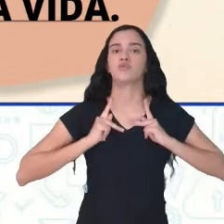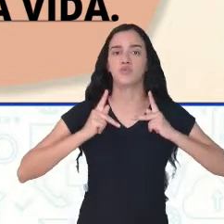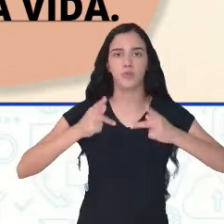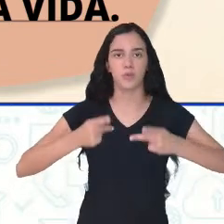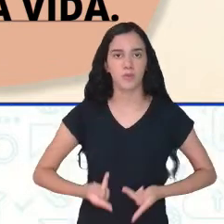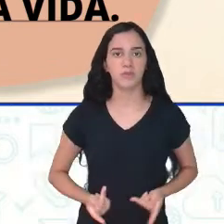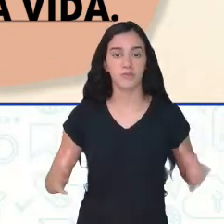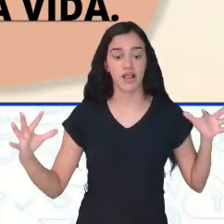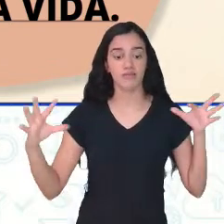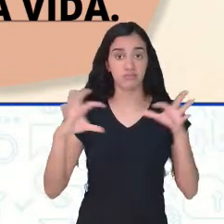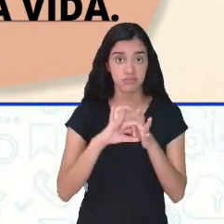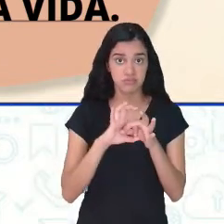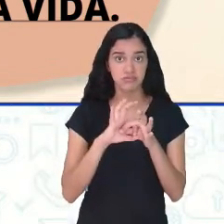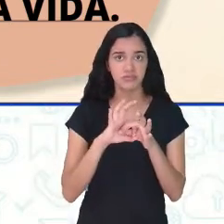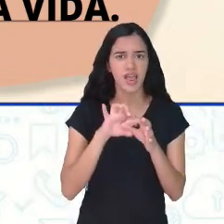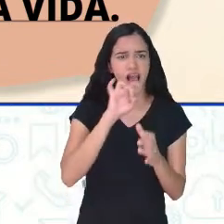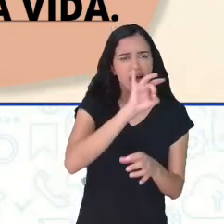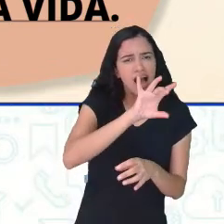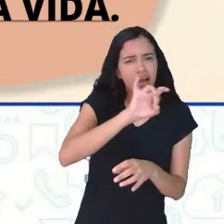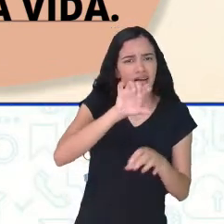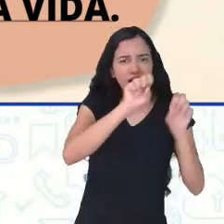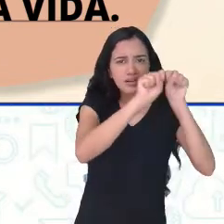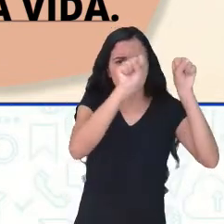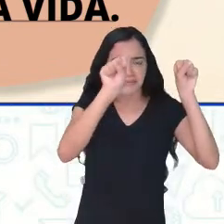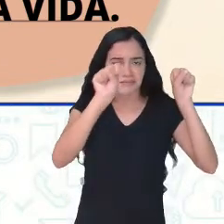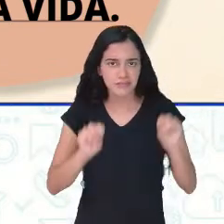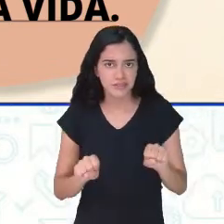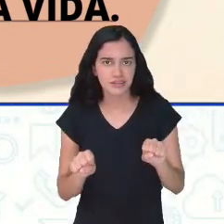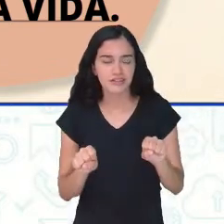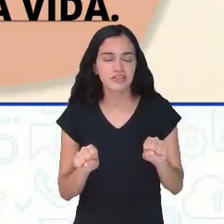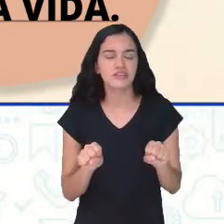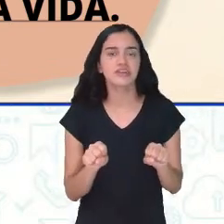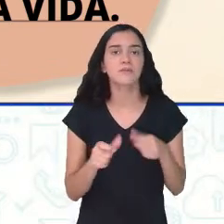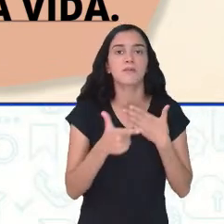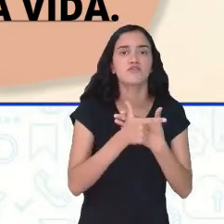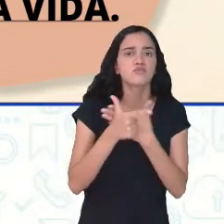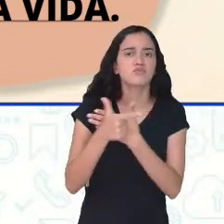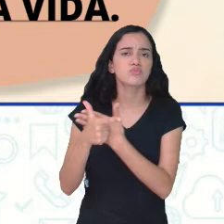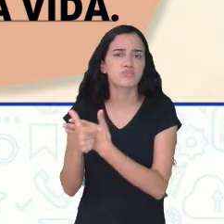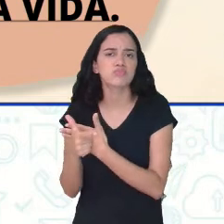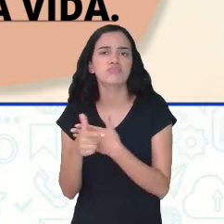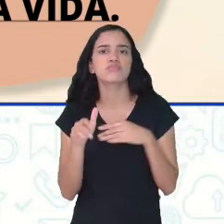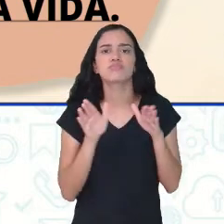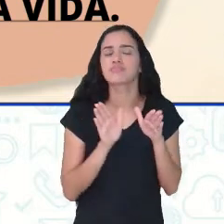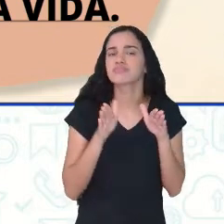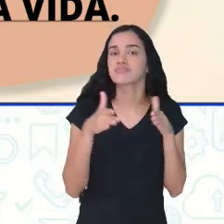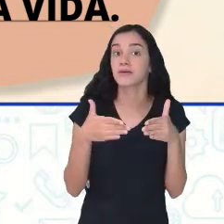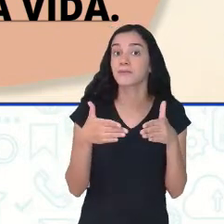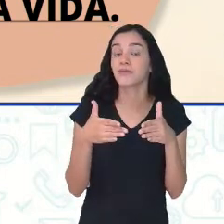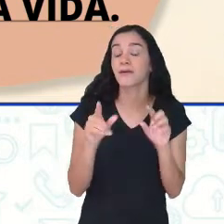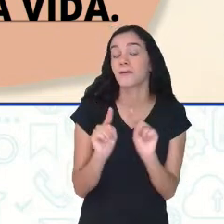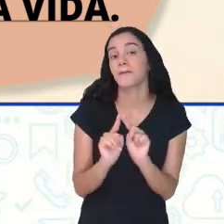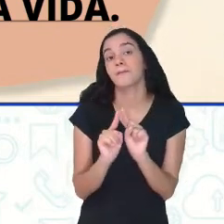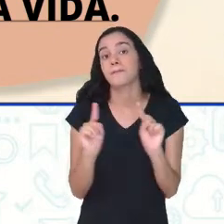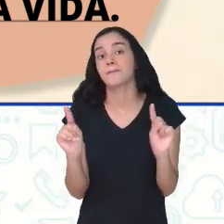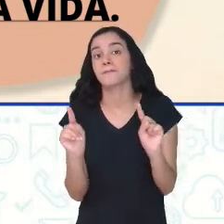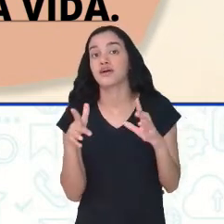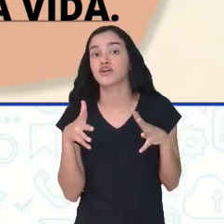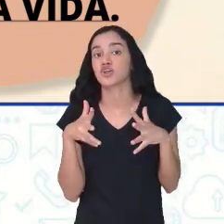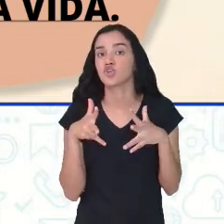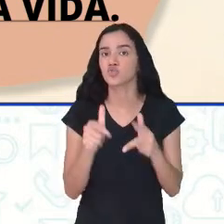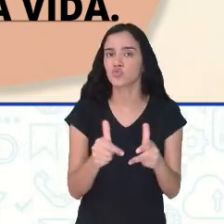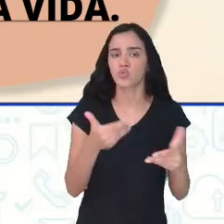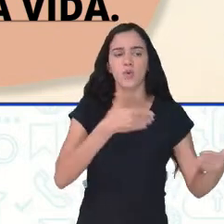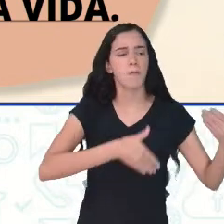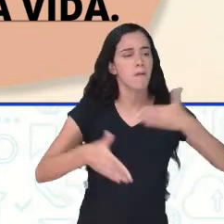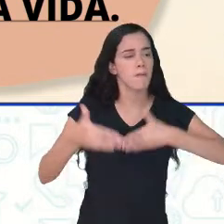todo integrado, em que cada um dos sistemas que compõem realizam funções específicas. Porém, né, todos colaboram